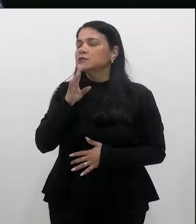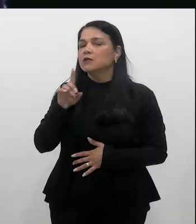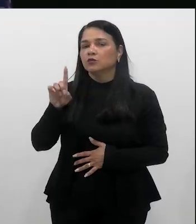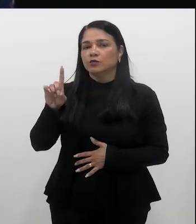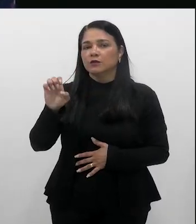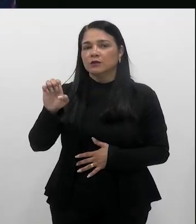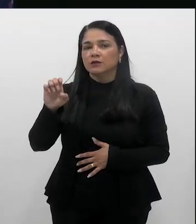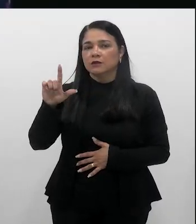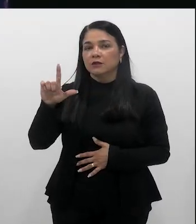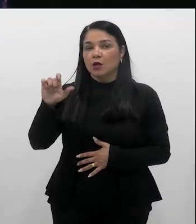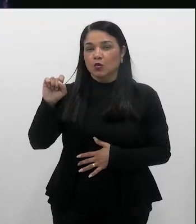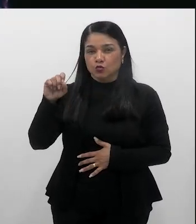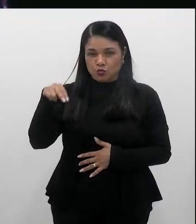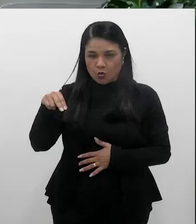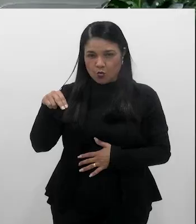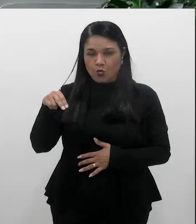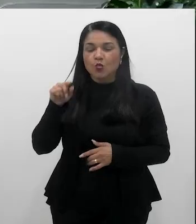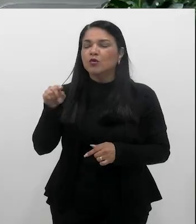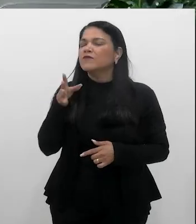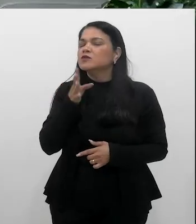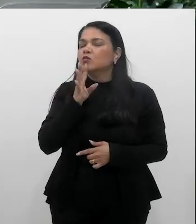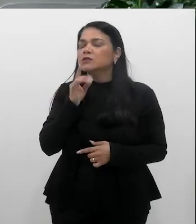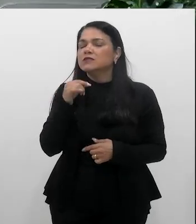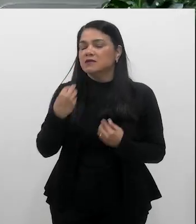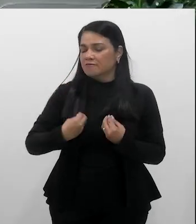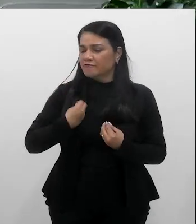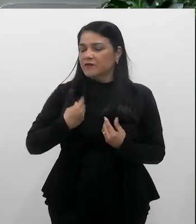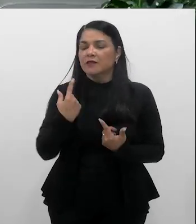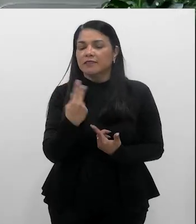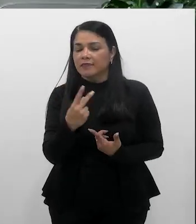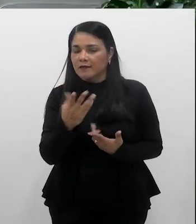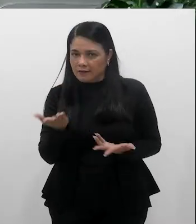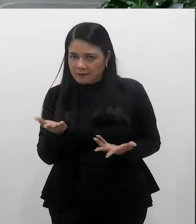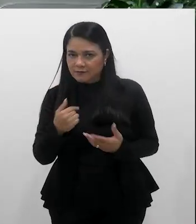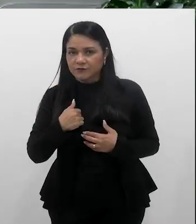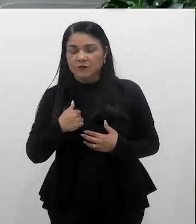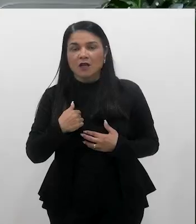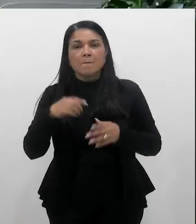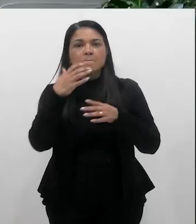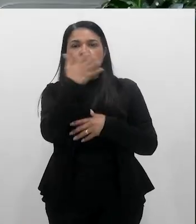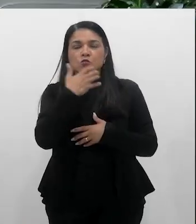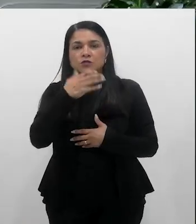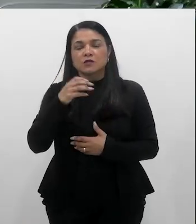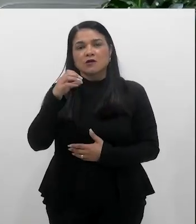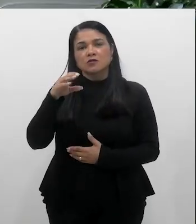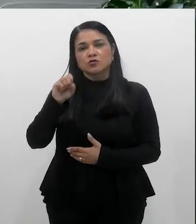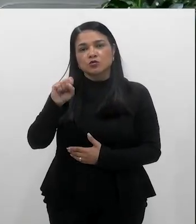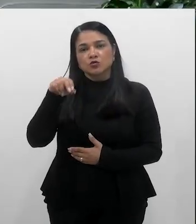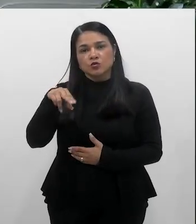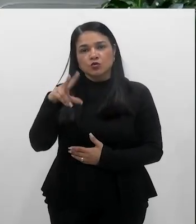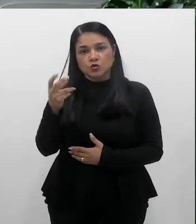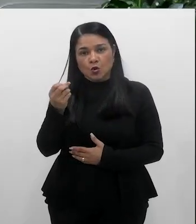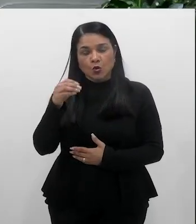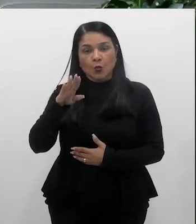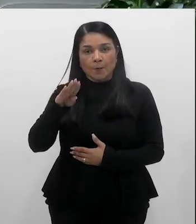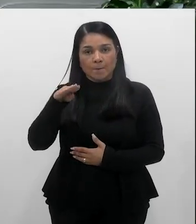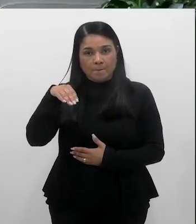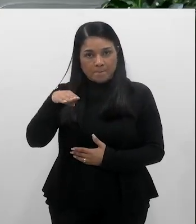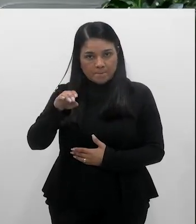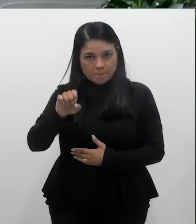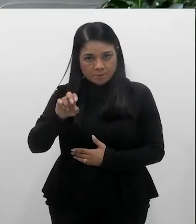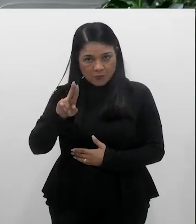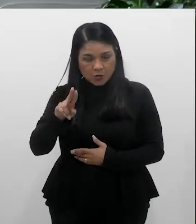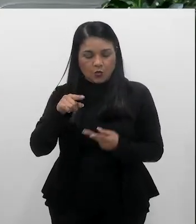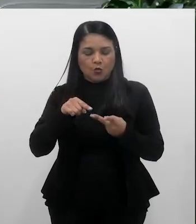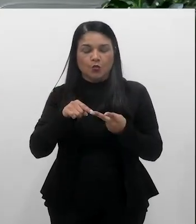Délcio Carvalho quando você recebeu esse convite para escrever sobre as ele? músicas Sonho Meu, Acreditar. Como Sim. todas as pessoas